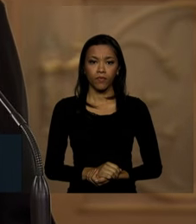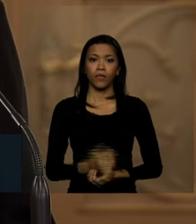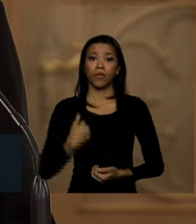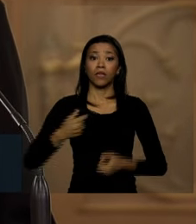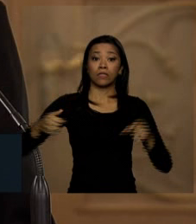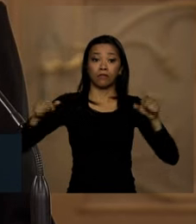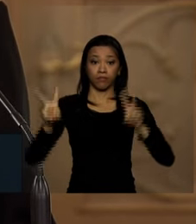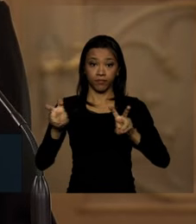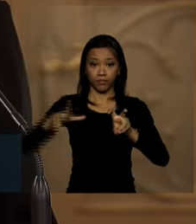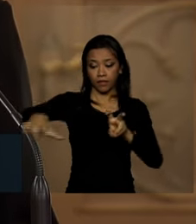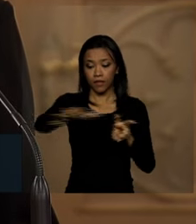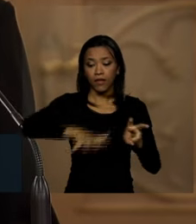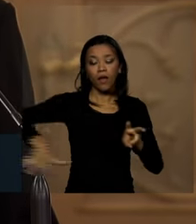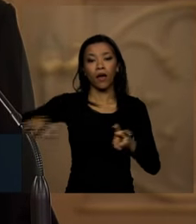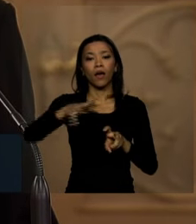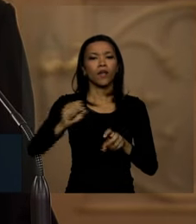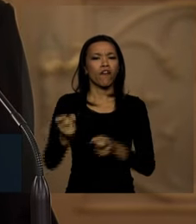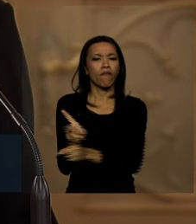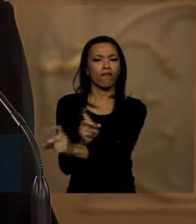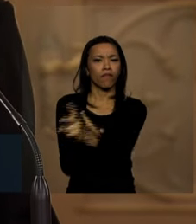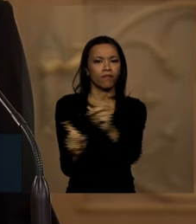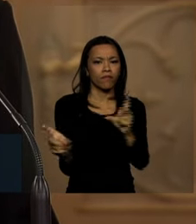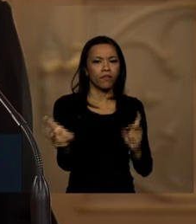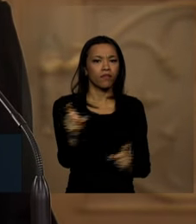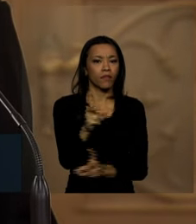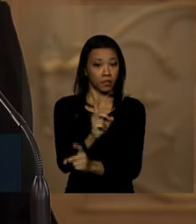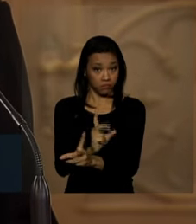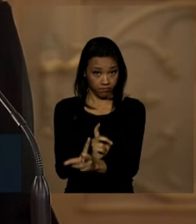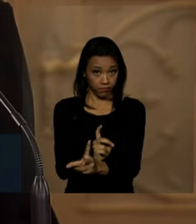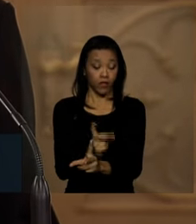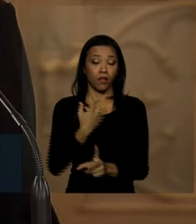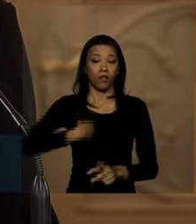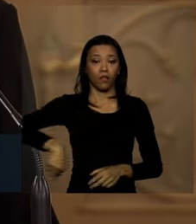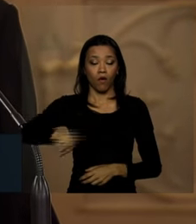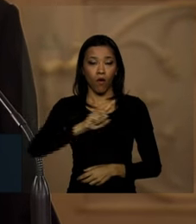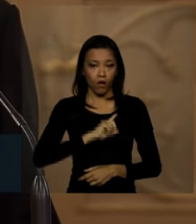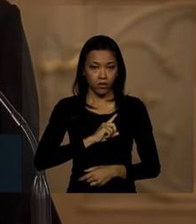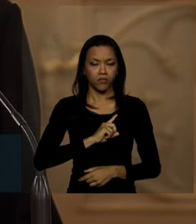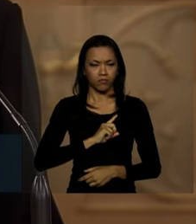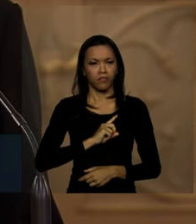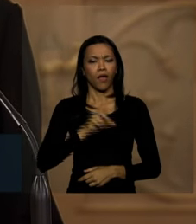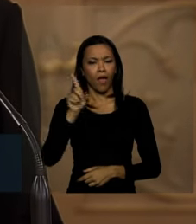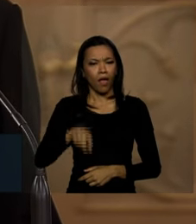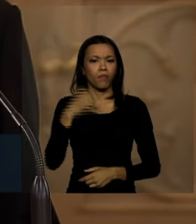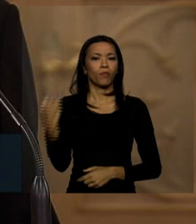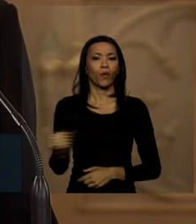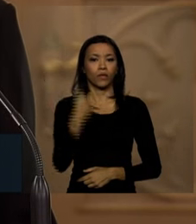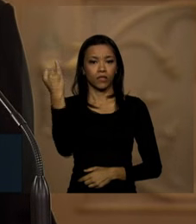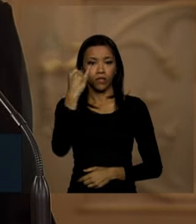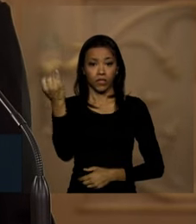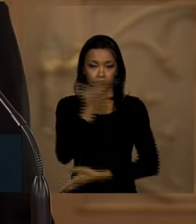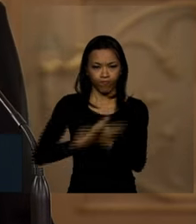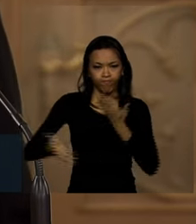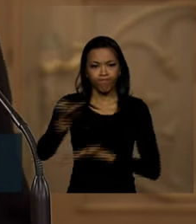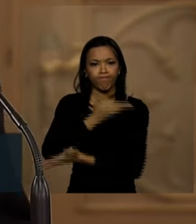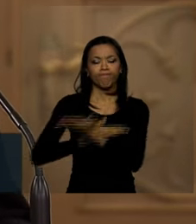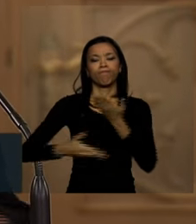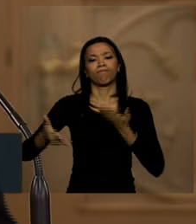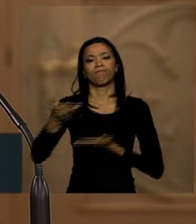setor comercial, nós consideramos que é importante ampliar as nossas